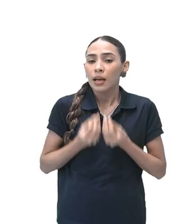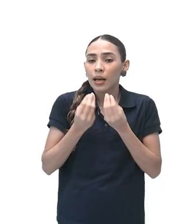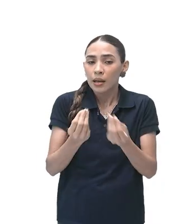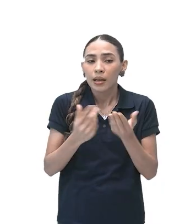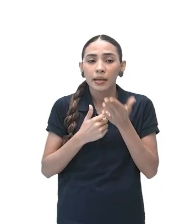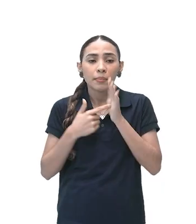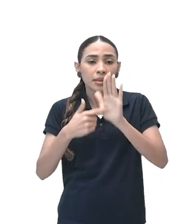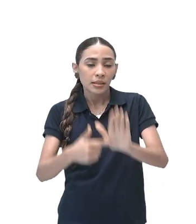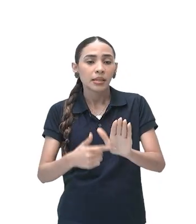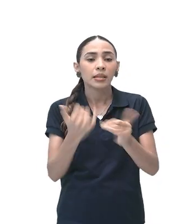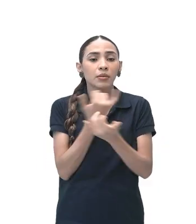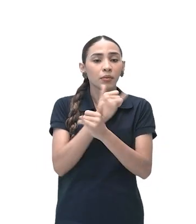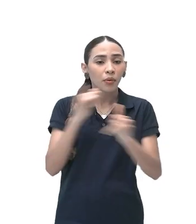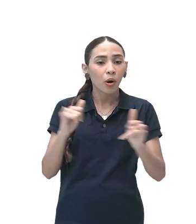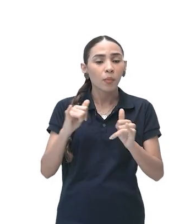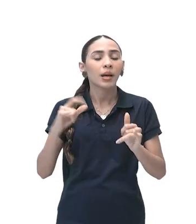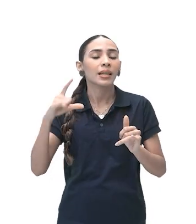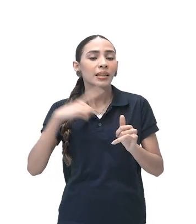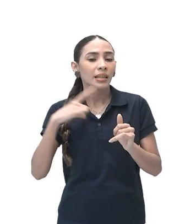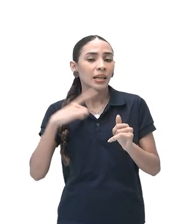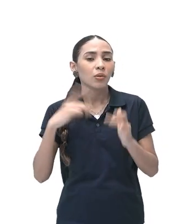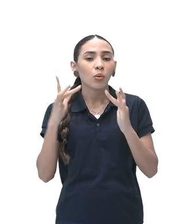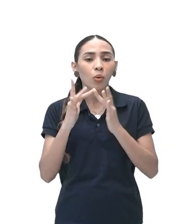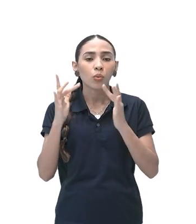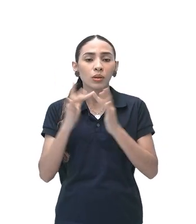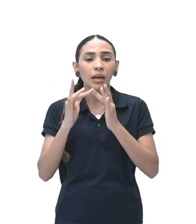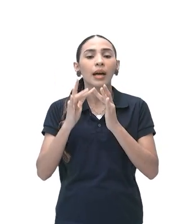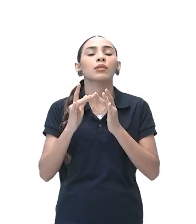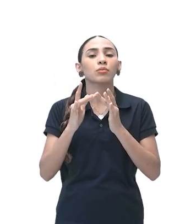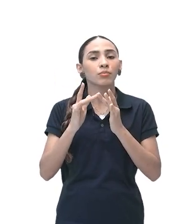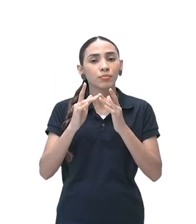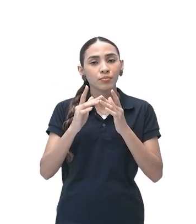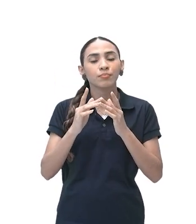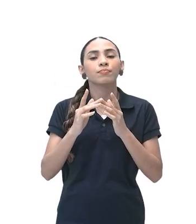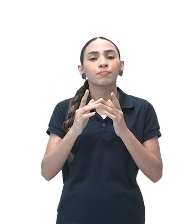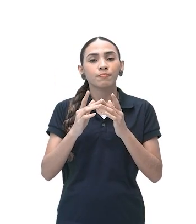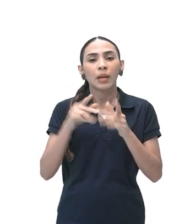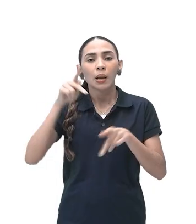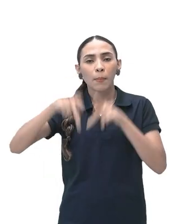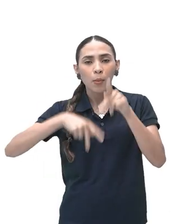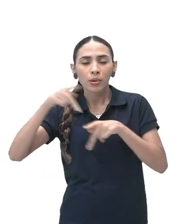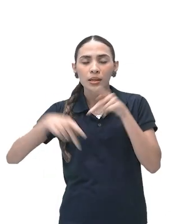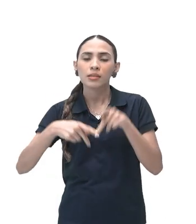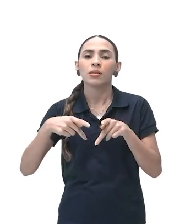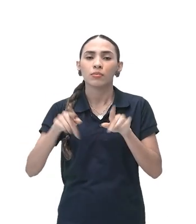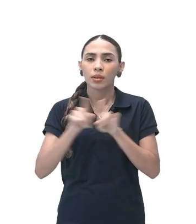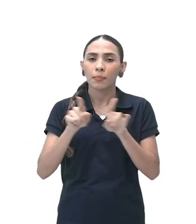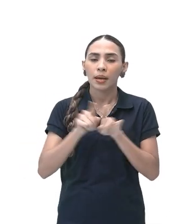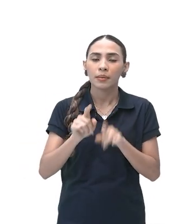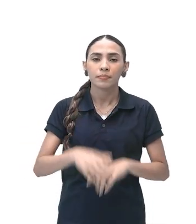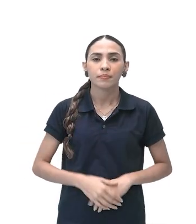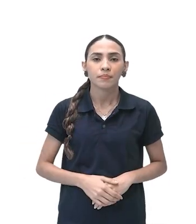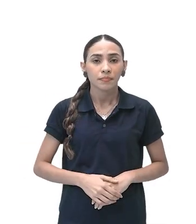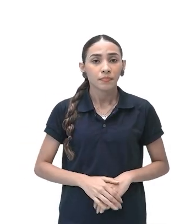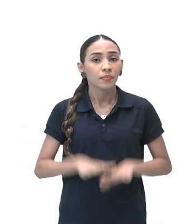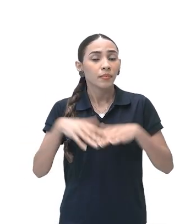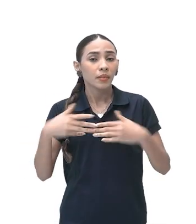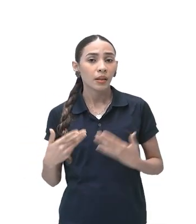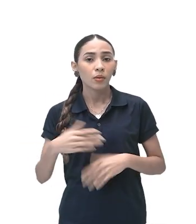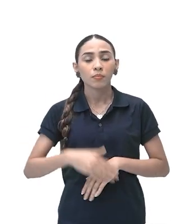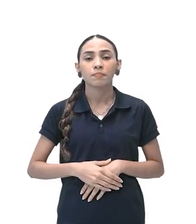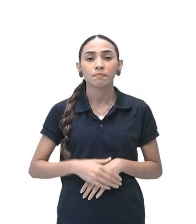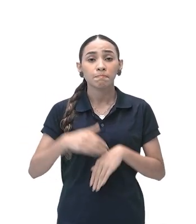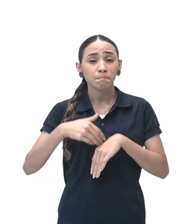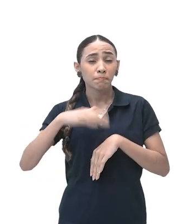eles noticiem, possam circular e alcançar uma massa da população, ou seja, quanto